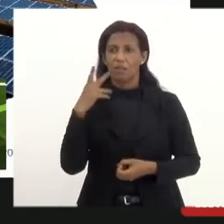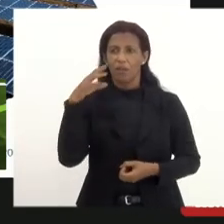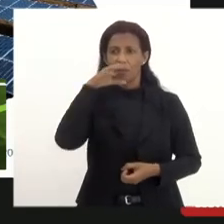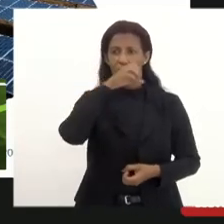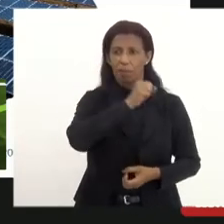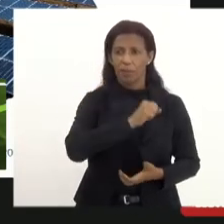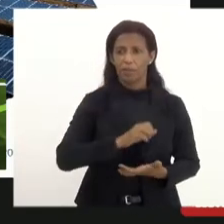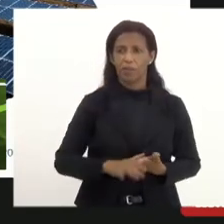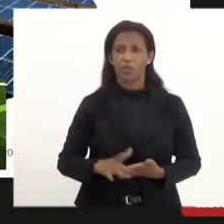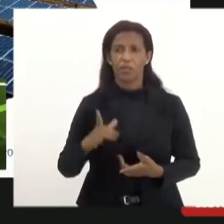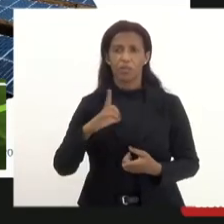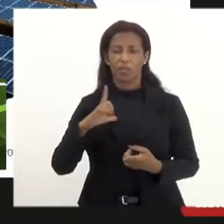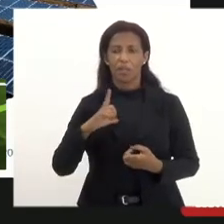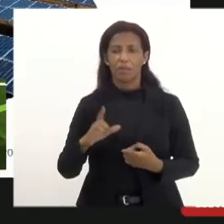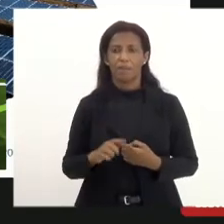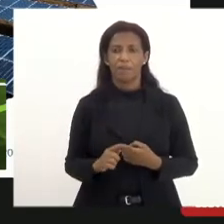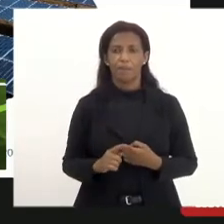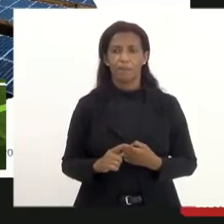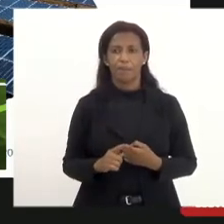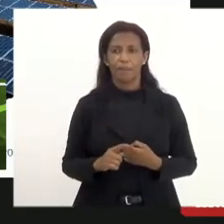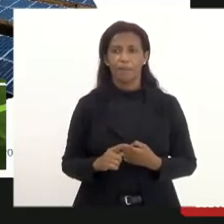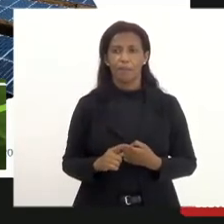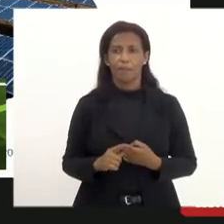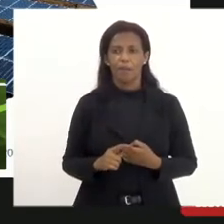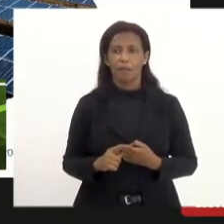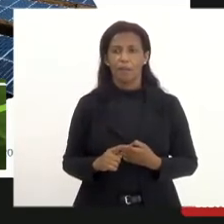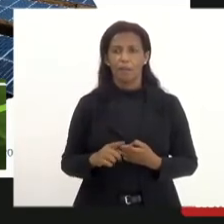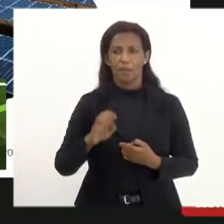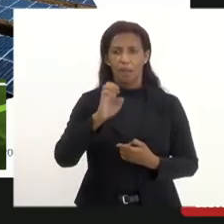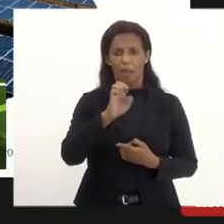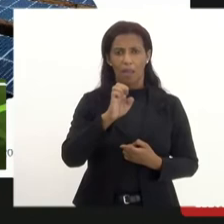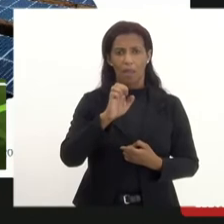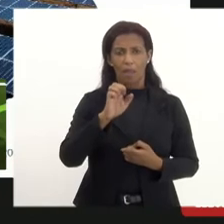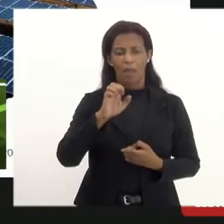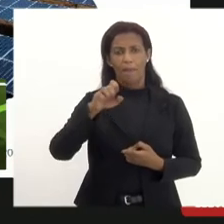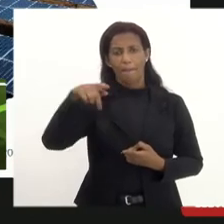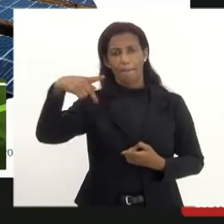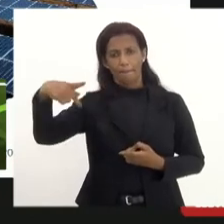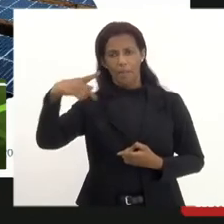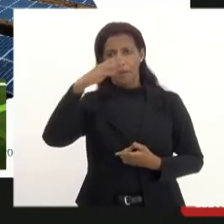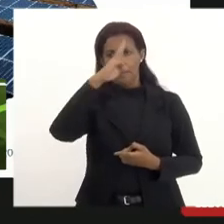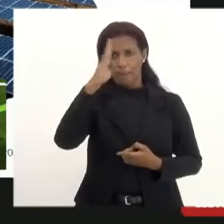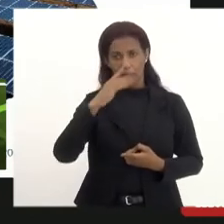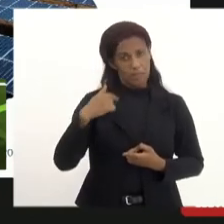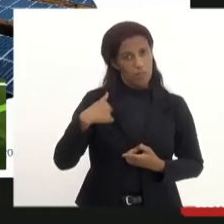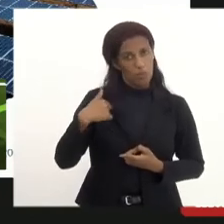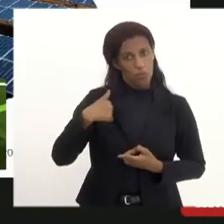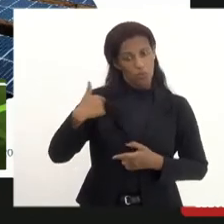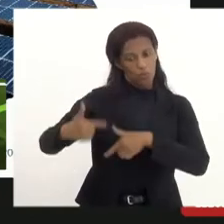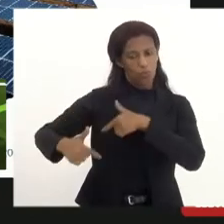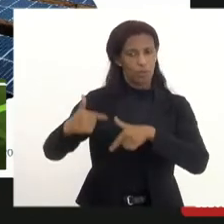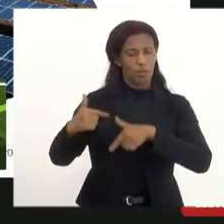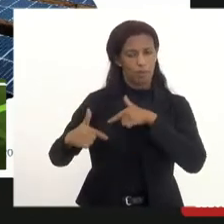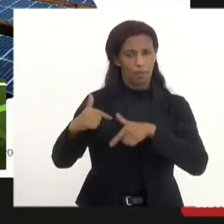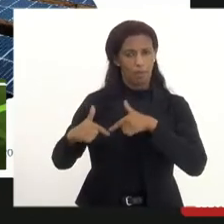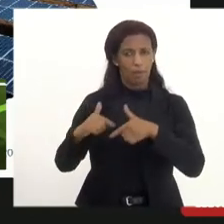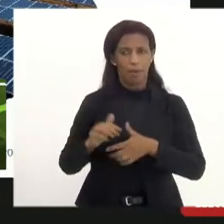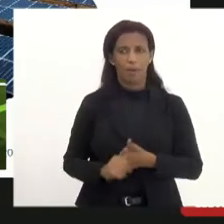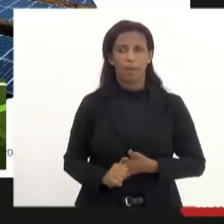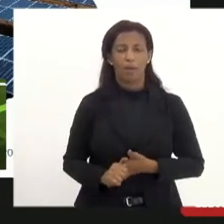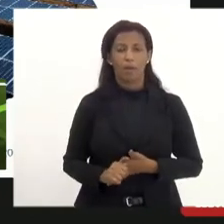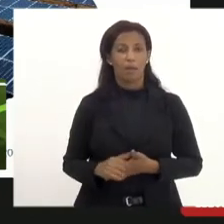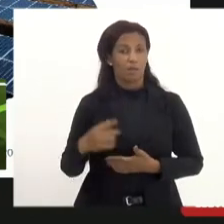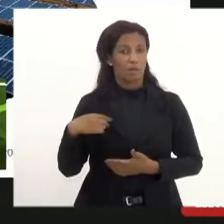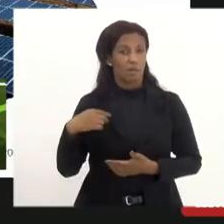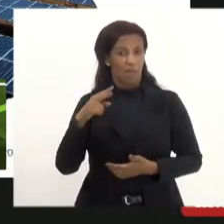rapidamente, nós temos a Total Energy EP Brasil, a qual eu faço parte, que é o nosso